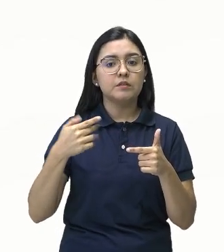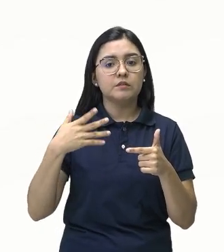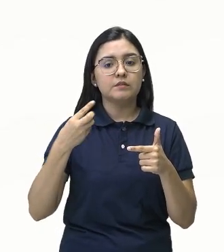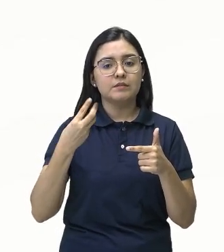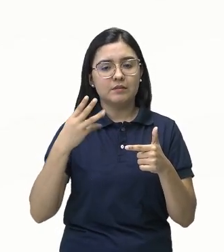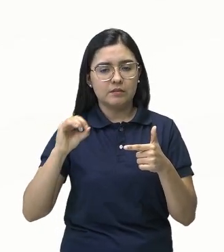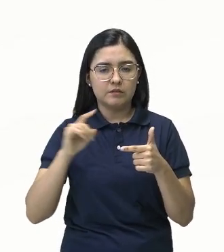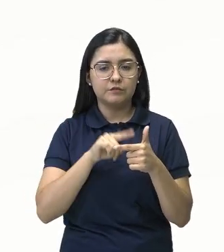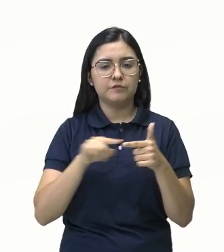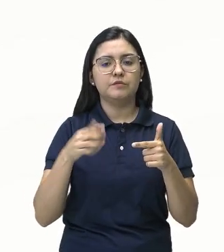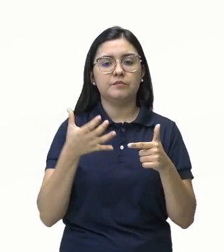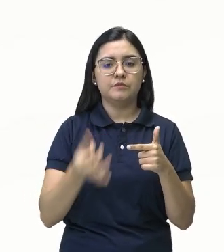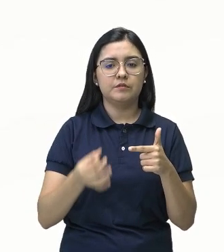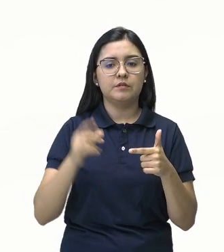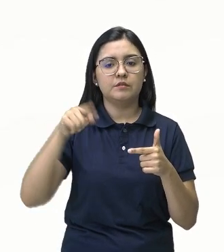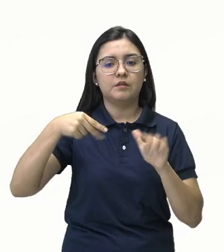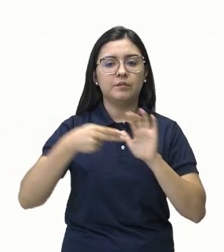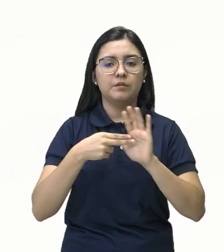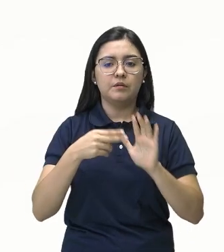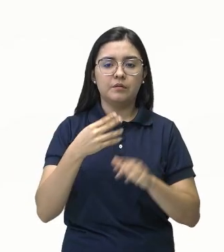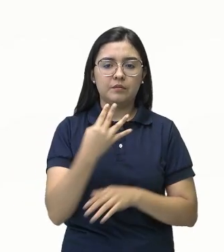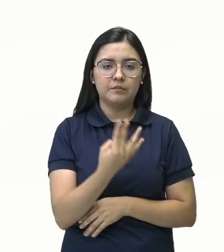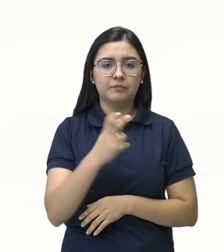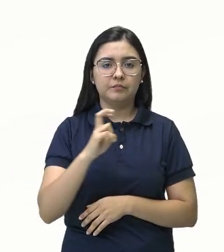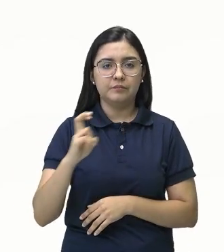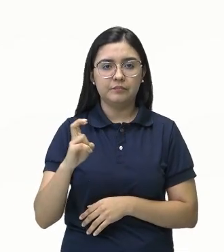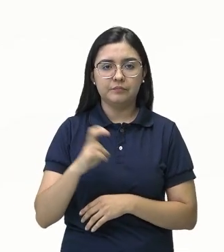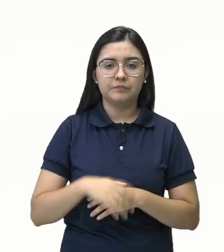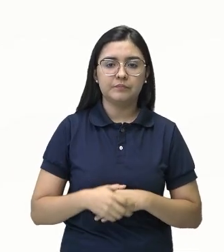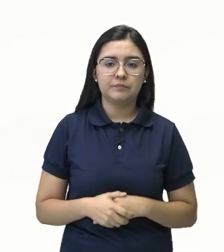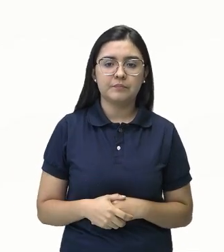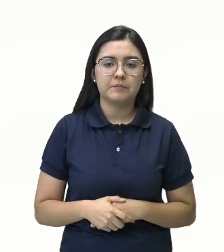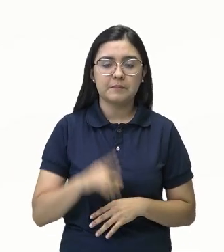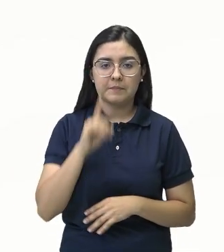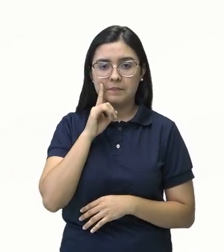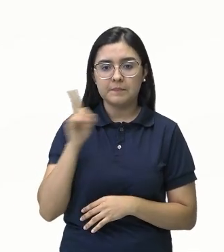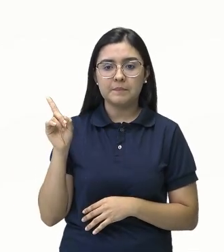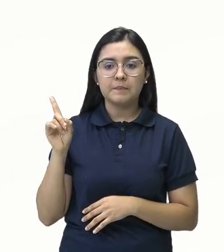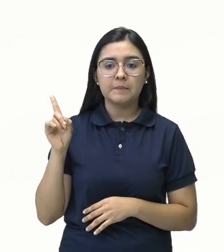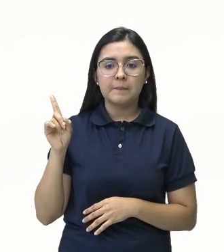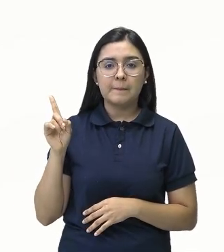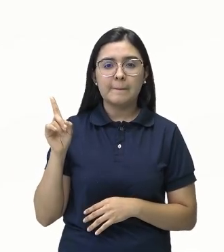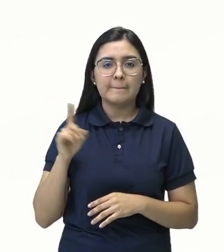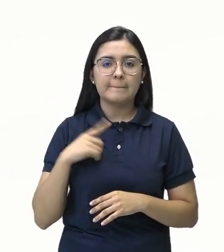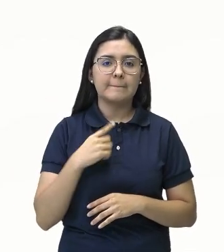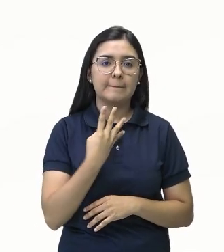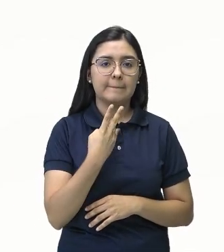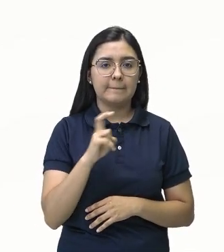2.730 dividido por 6, meu resultado deu